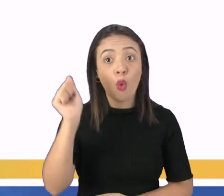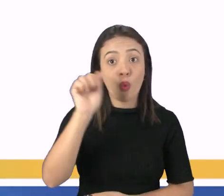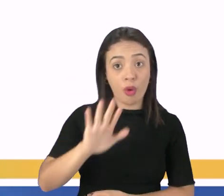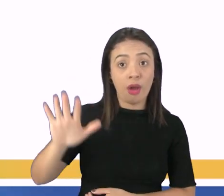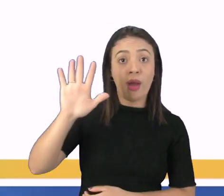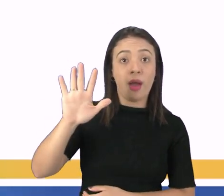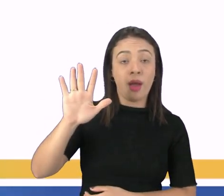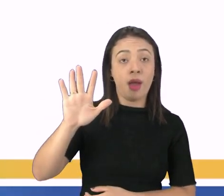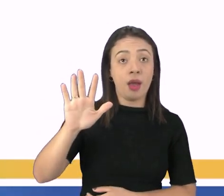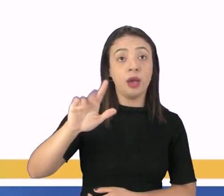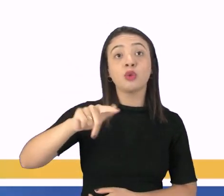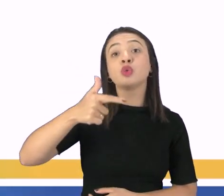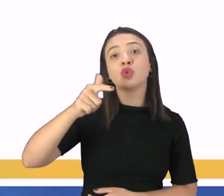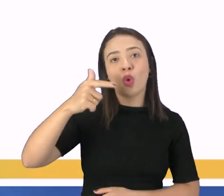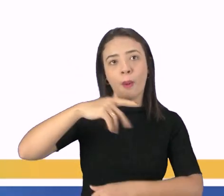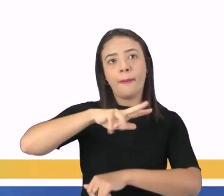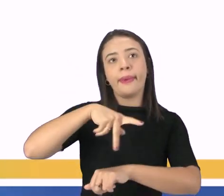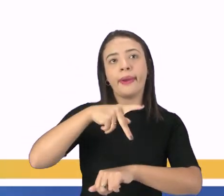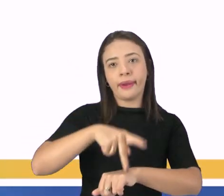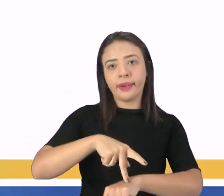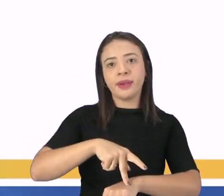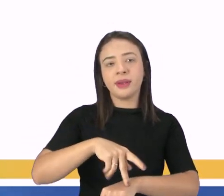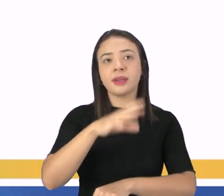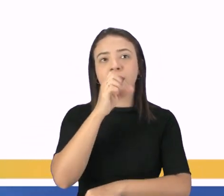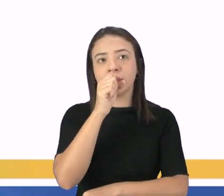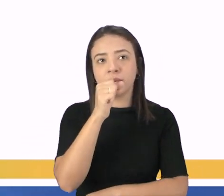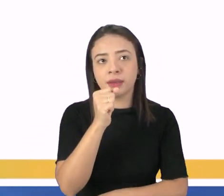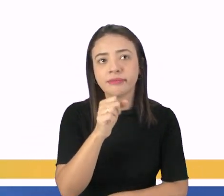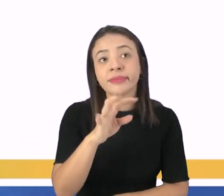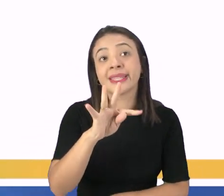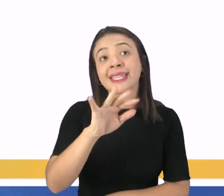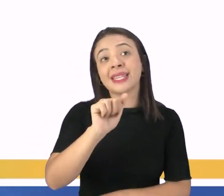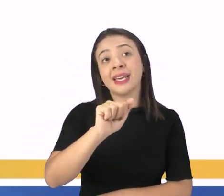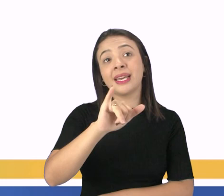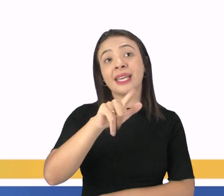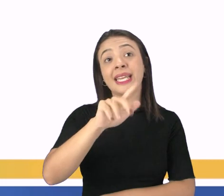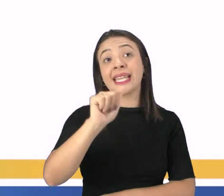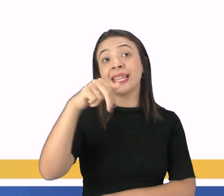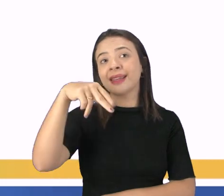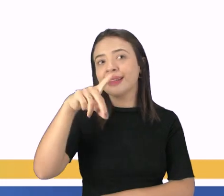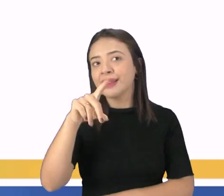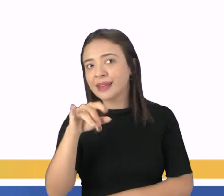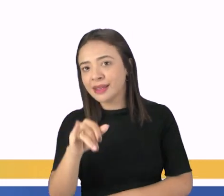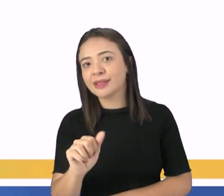os demais em coloração laranja mais claro, como Tailândia,